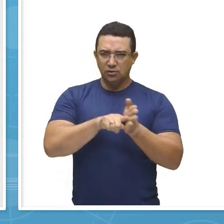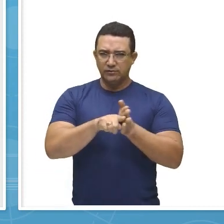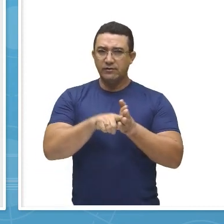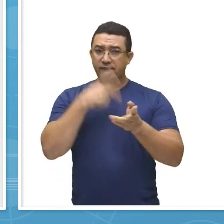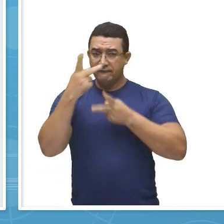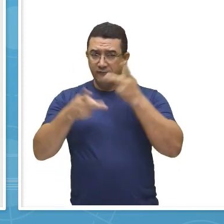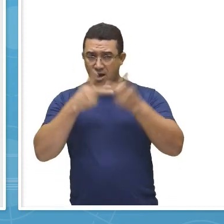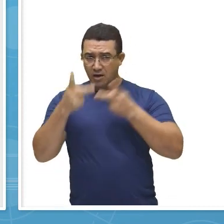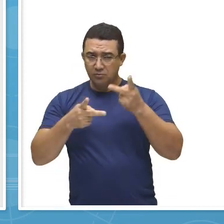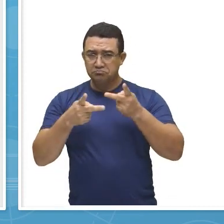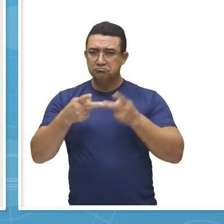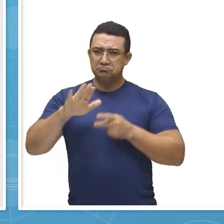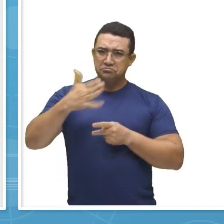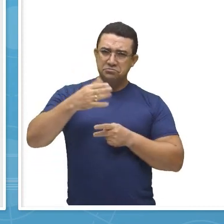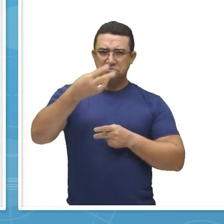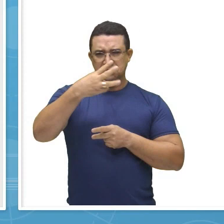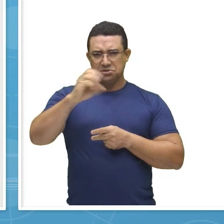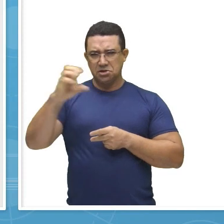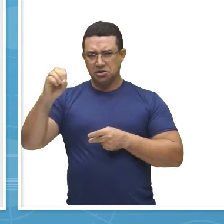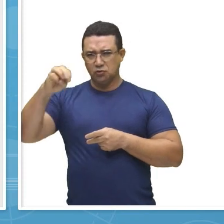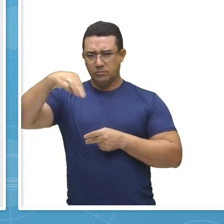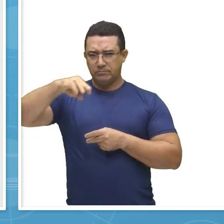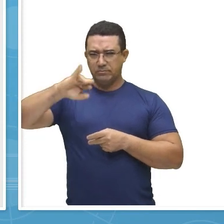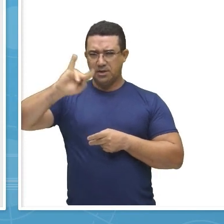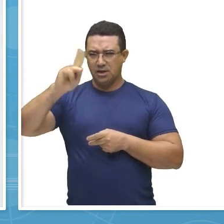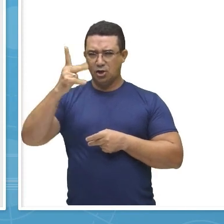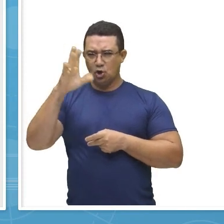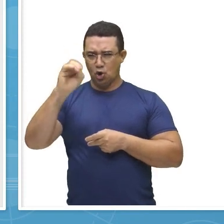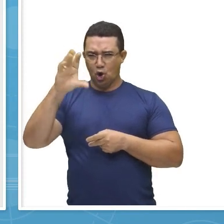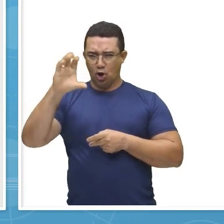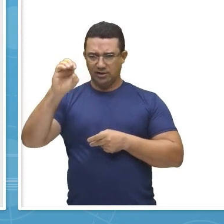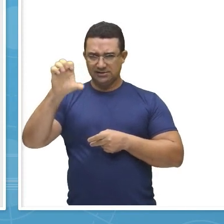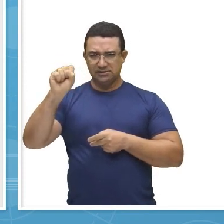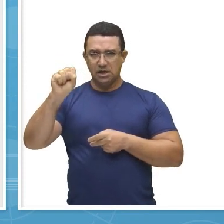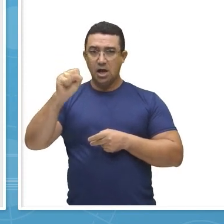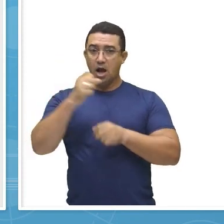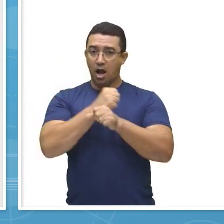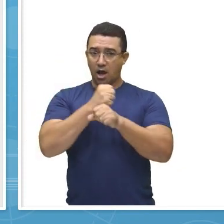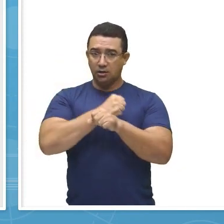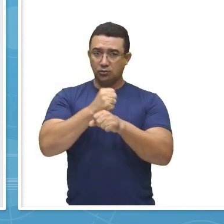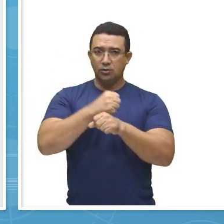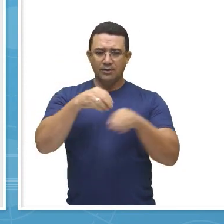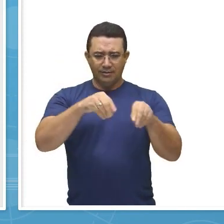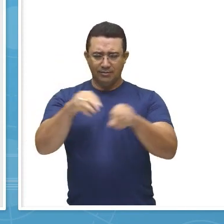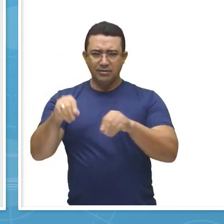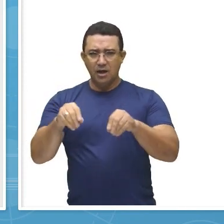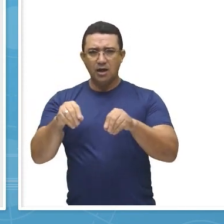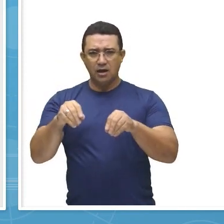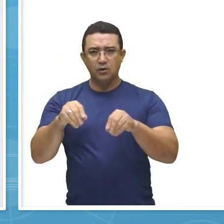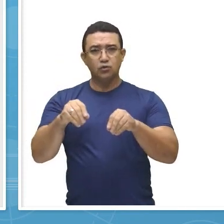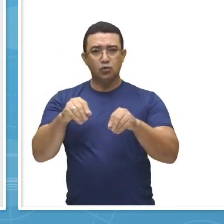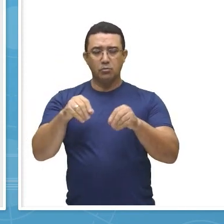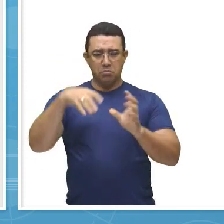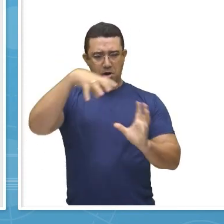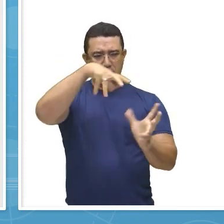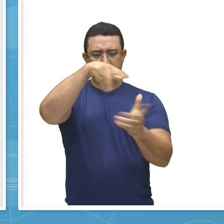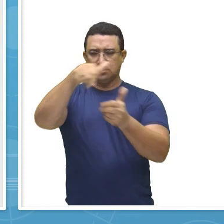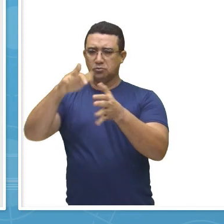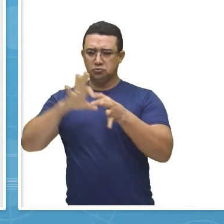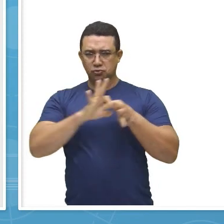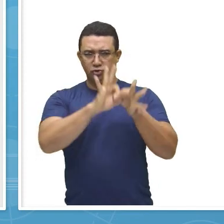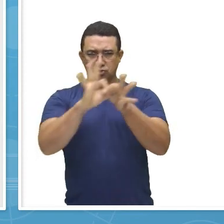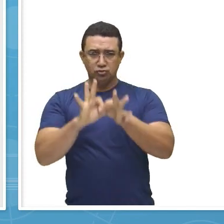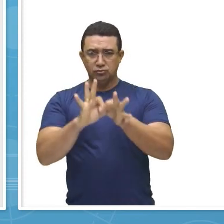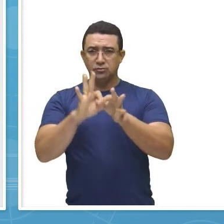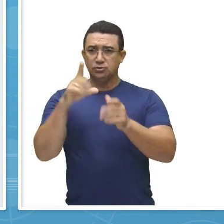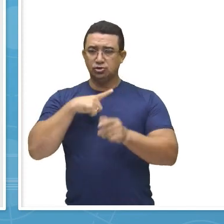que há cerca de 300 milhões de anos, as terras do planeta estavam reunidas, formando, portanto, apenas